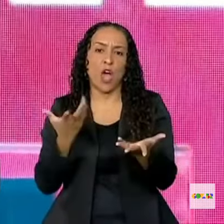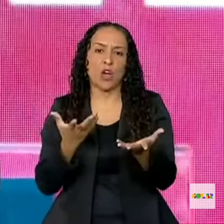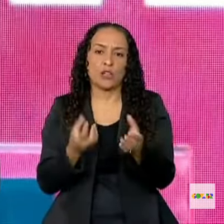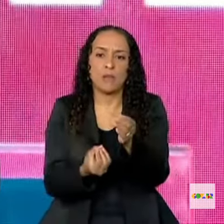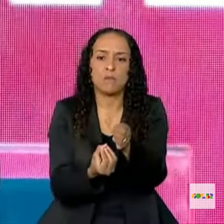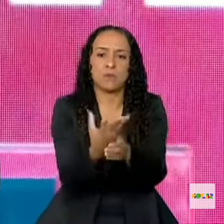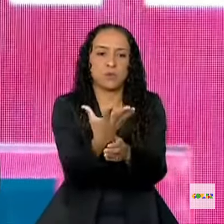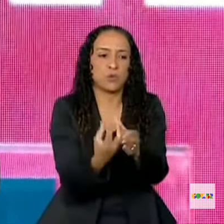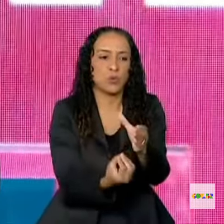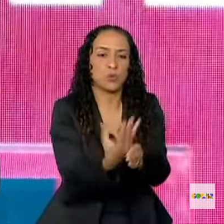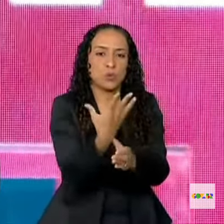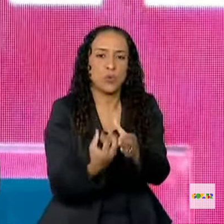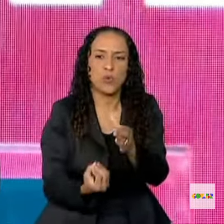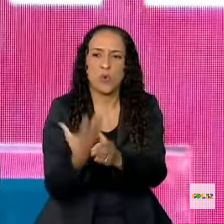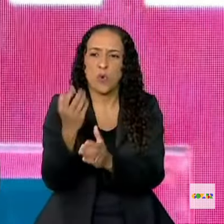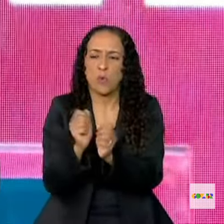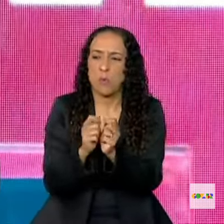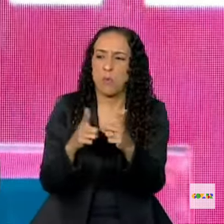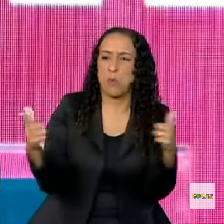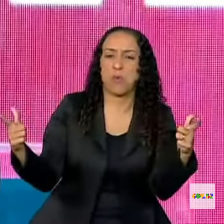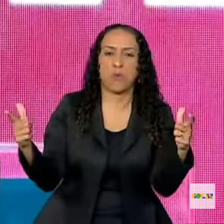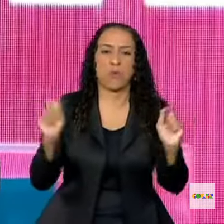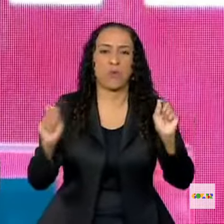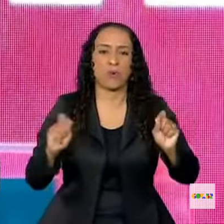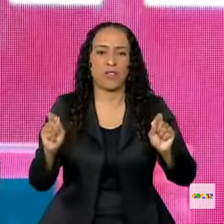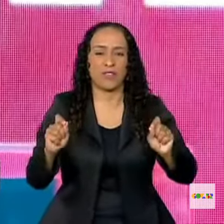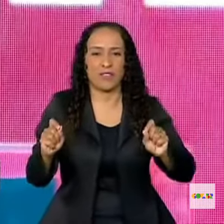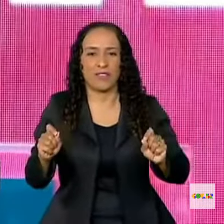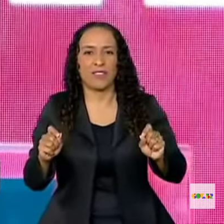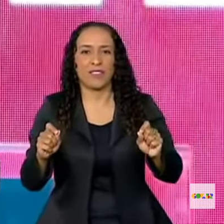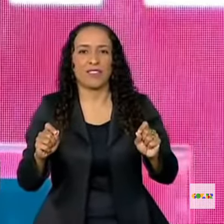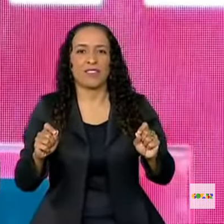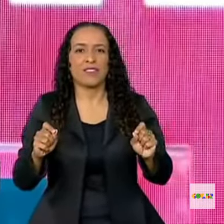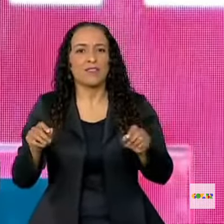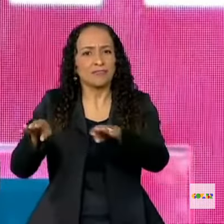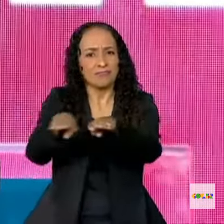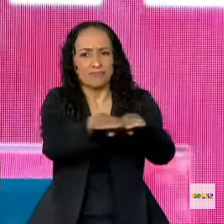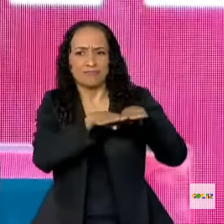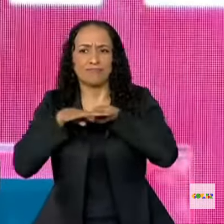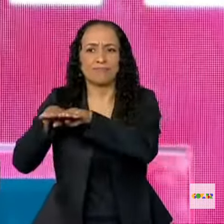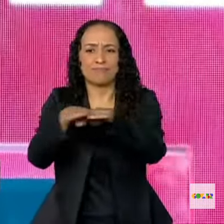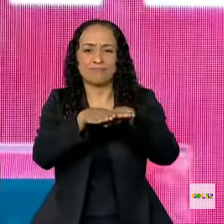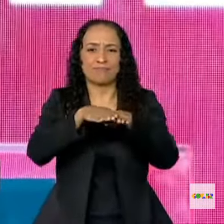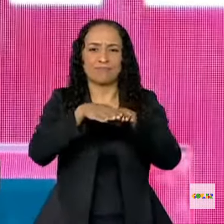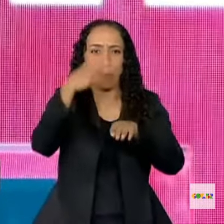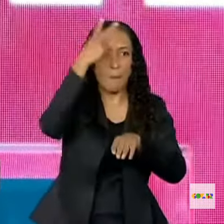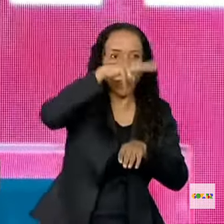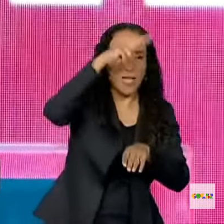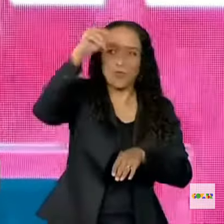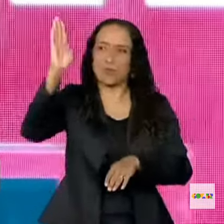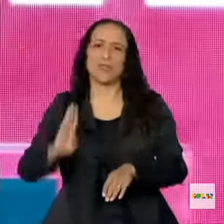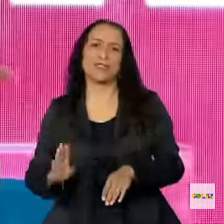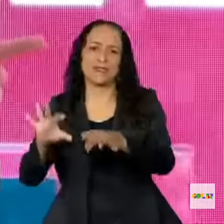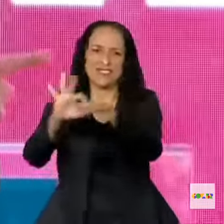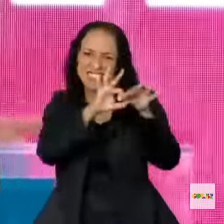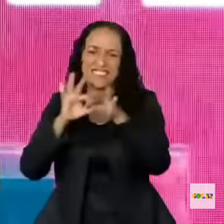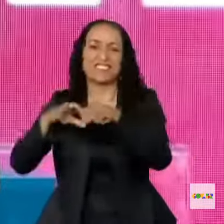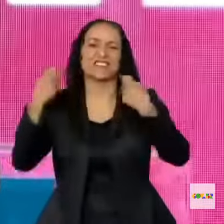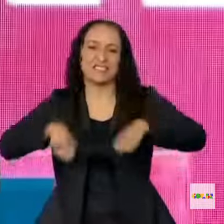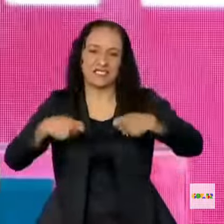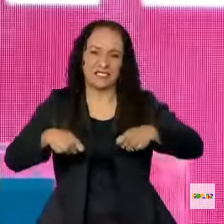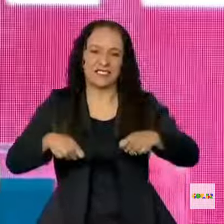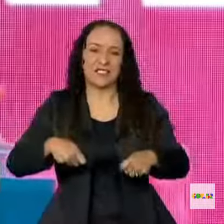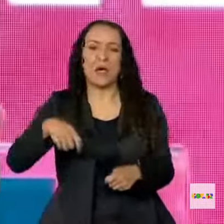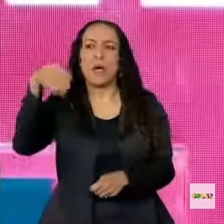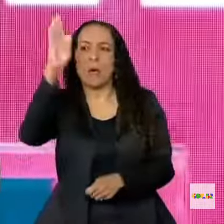gerar uma maior uma maior Irmandade entre Brasil e México o Brasil olhar mais